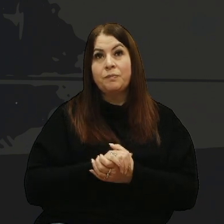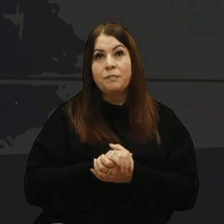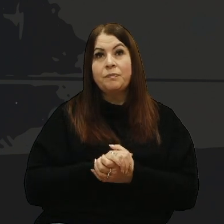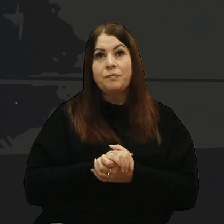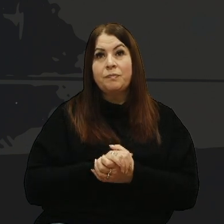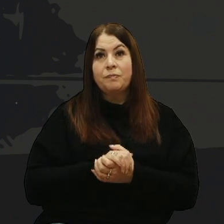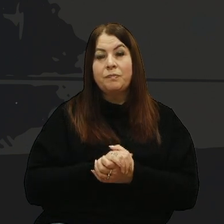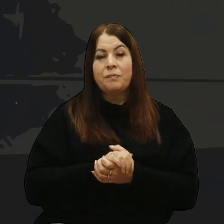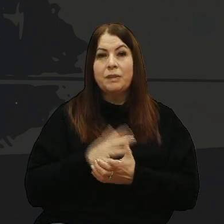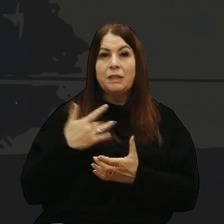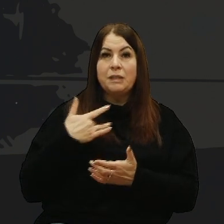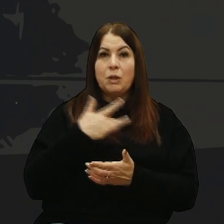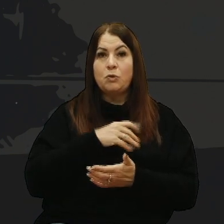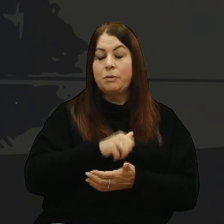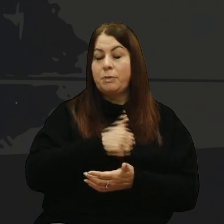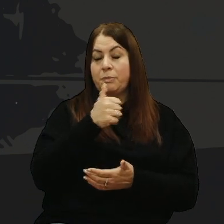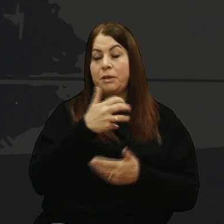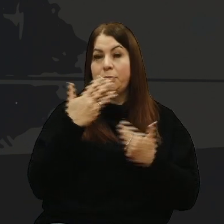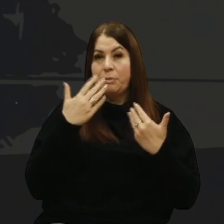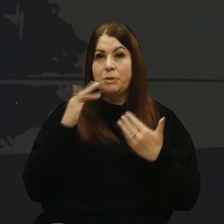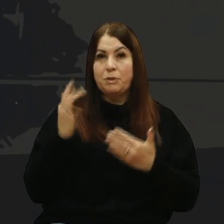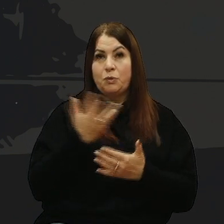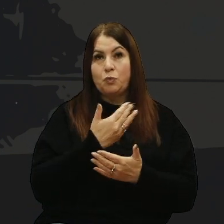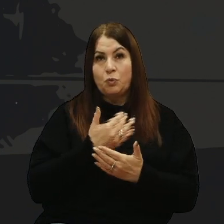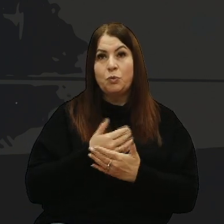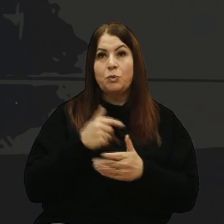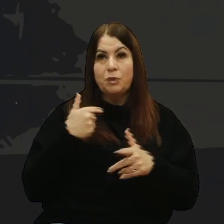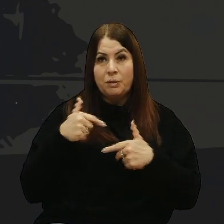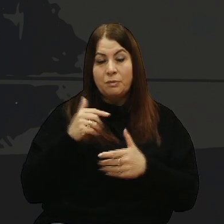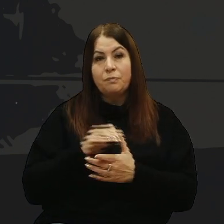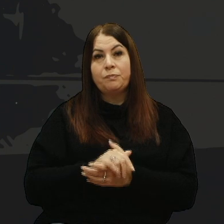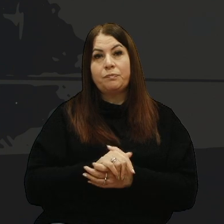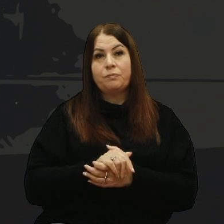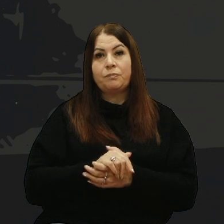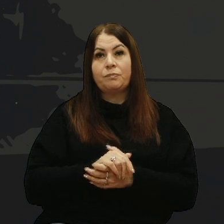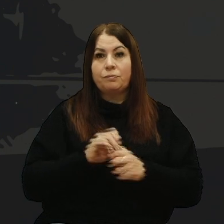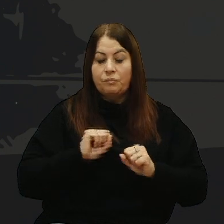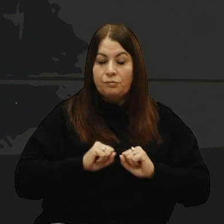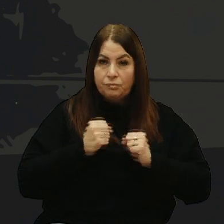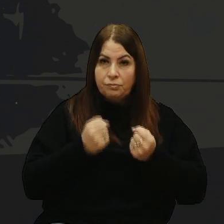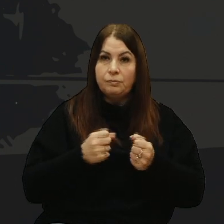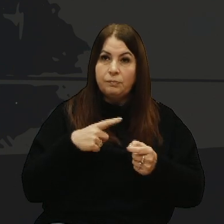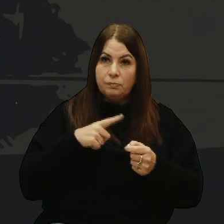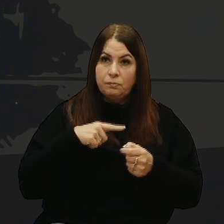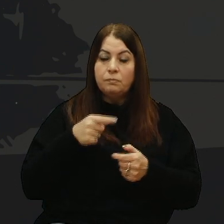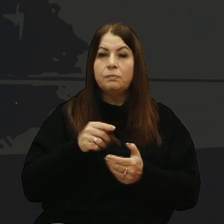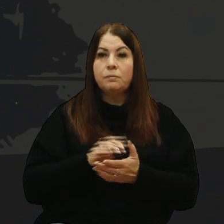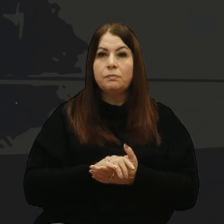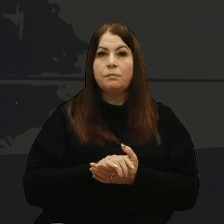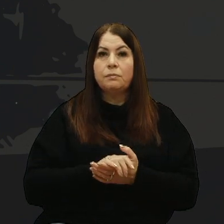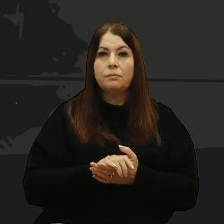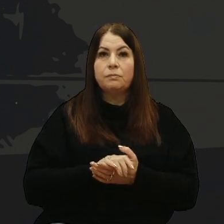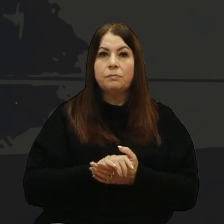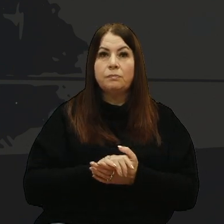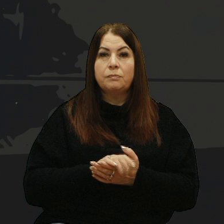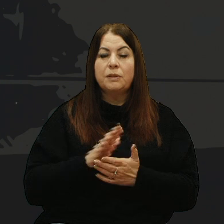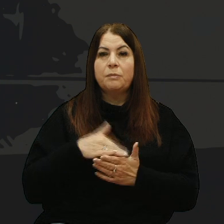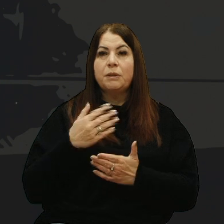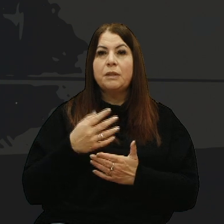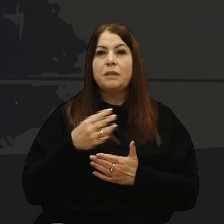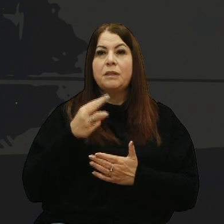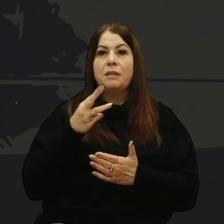que é a saúde em primeiro lugar. Parabéns a todos que trabalharam, se dedicaram, e nós teremos então mais de